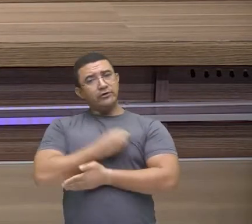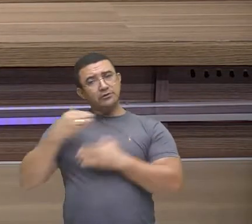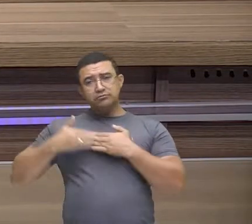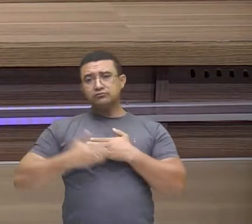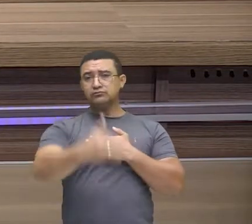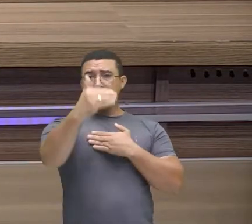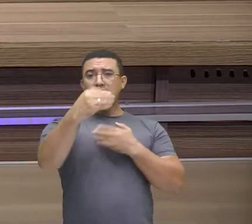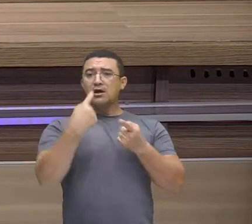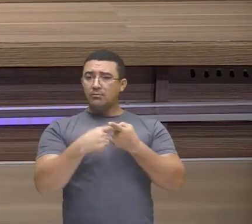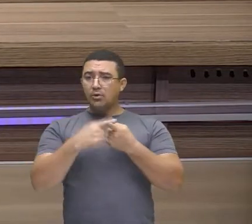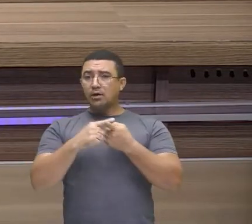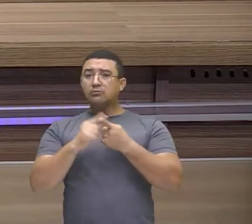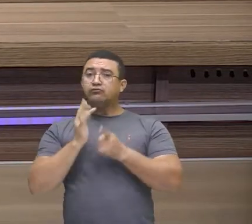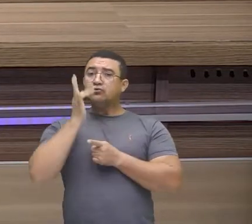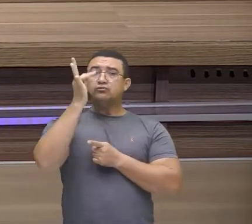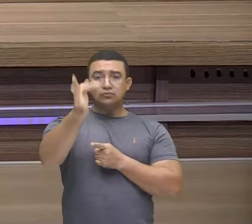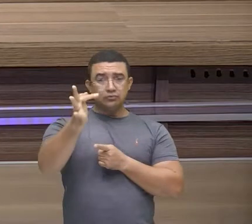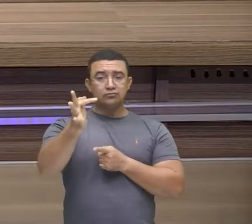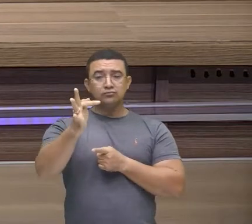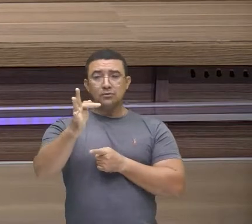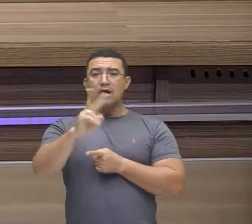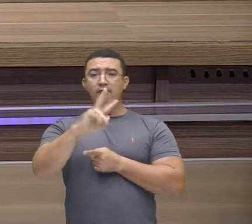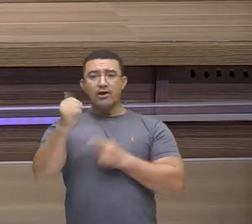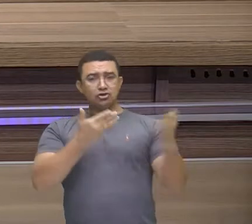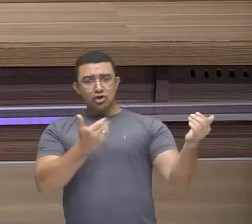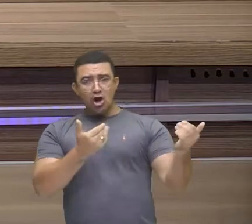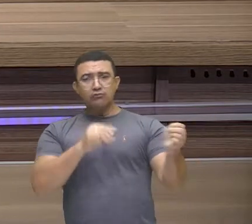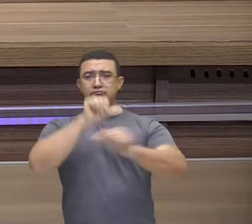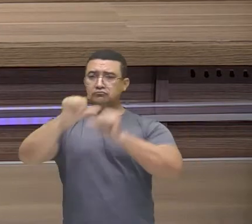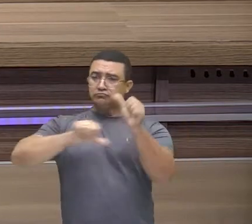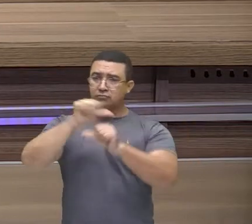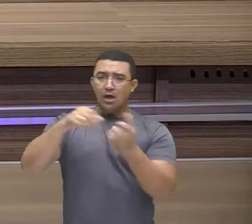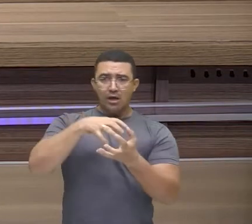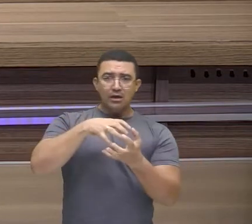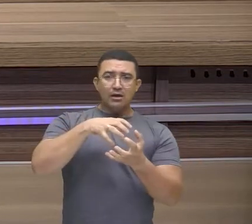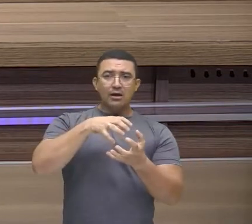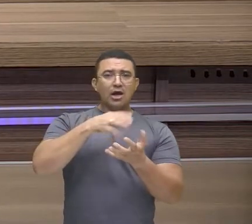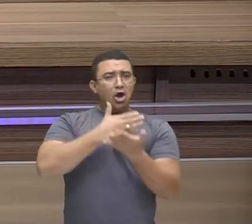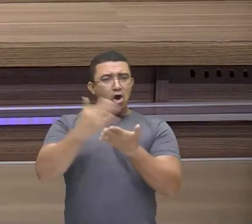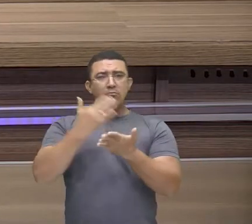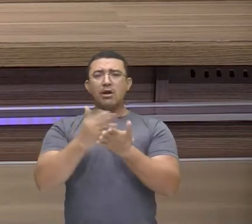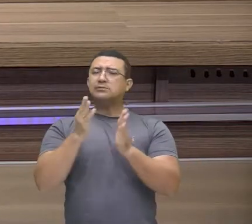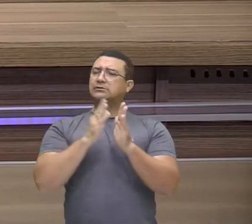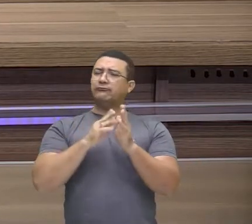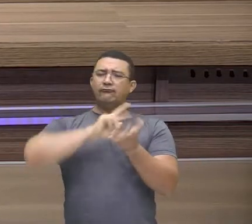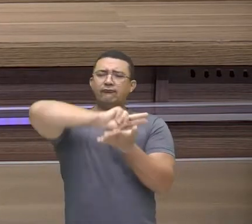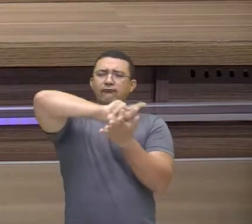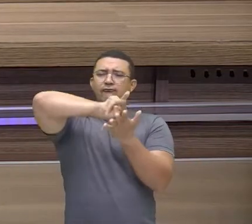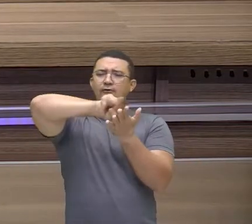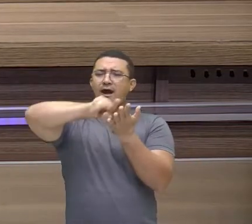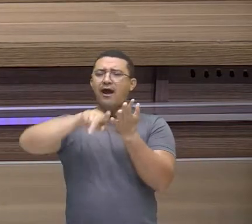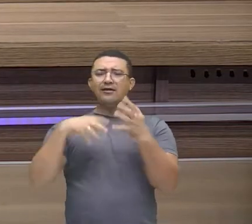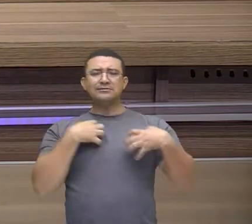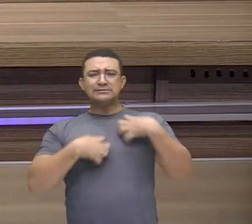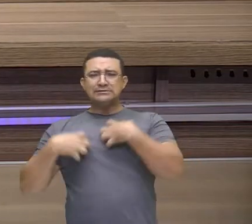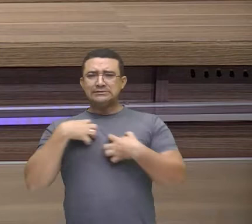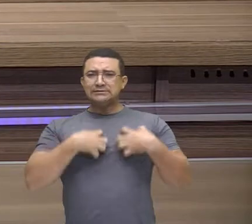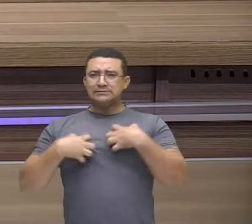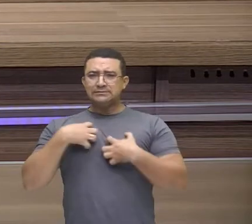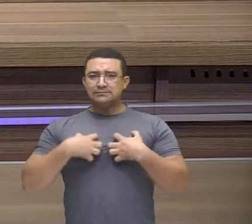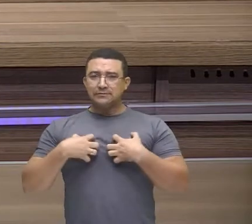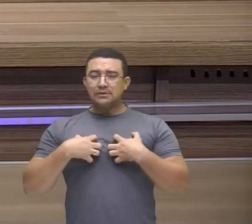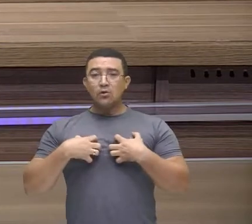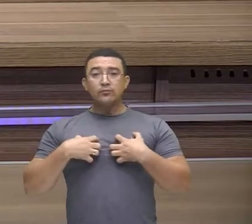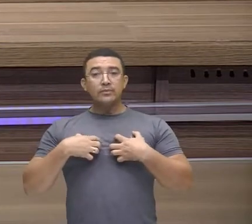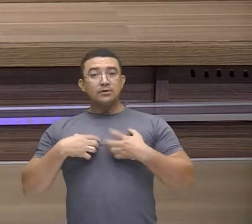vai se transformar daqui a pouco, né, o adolescente. E aí começa uma série de confusões. Então, o estímulo